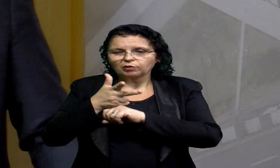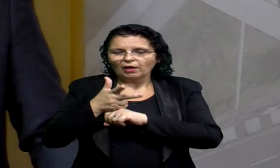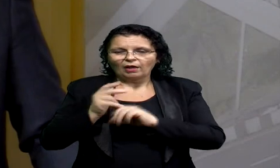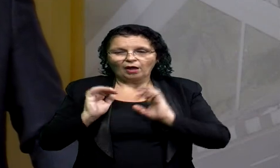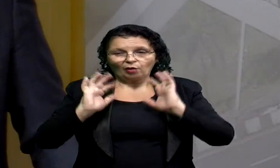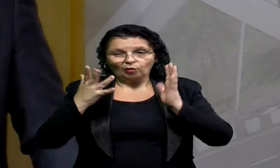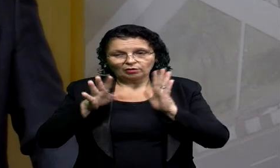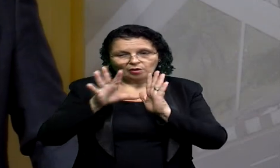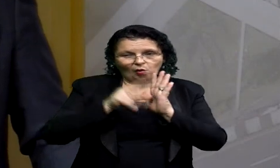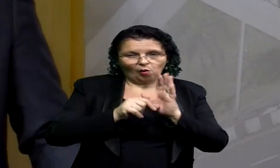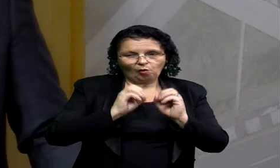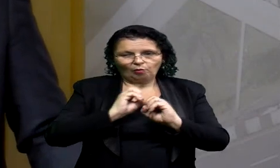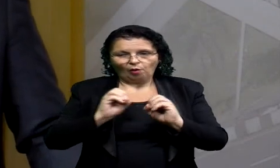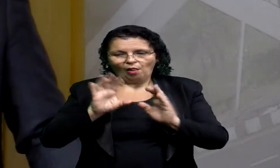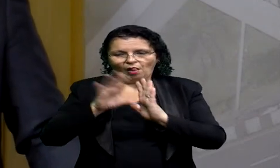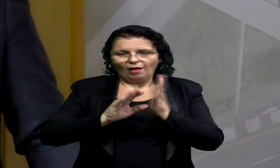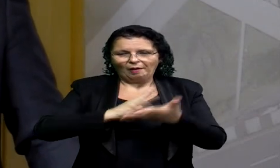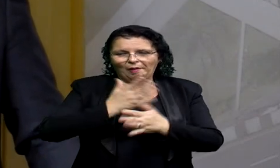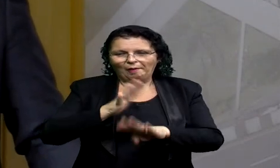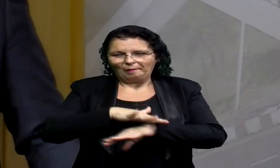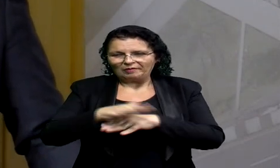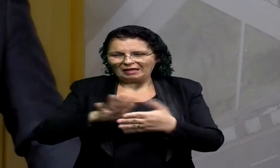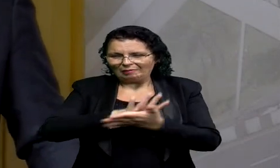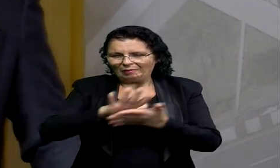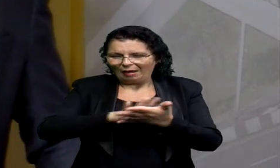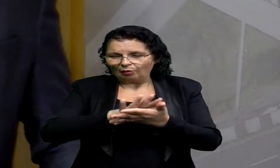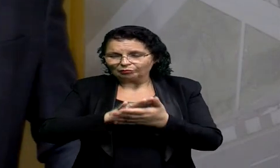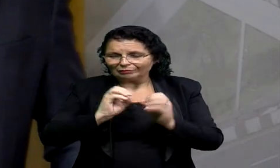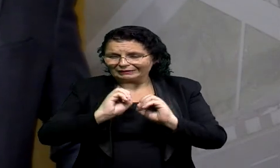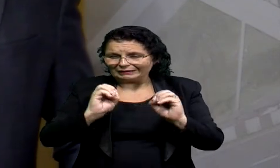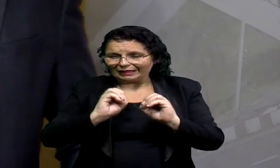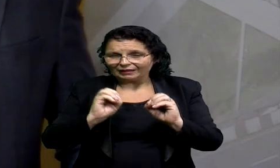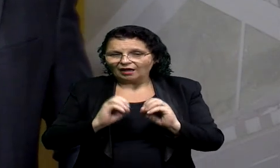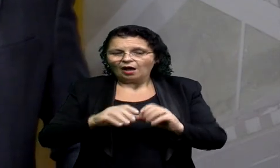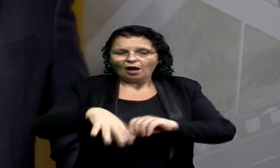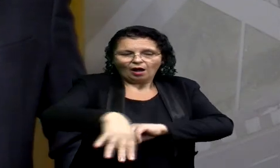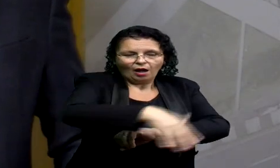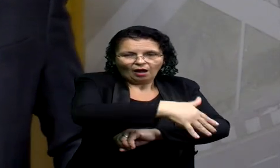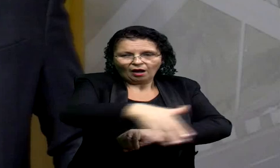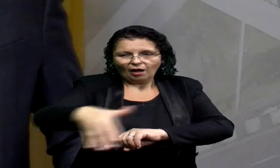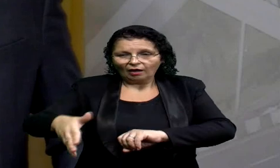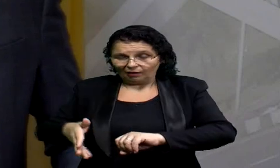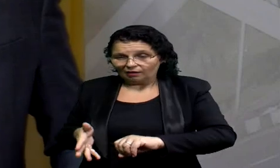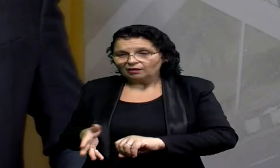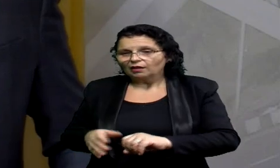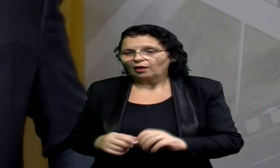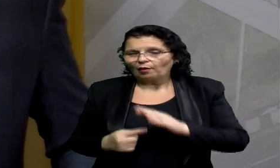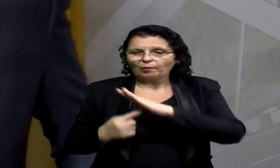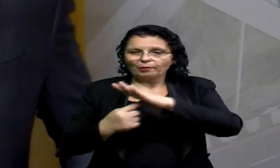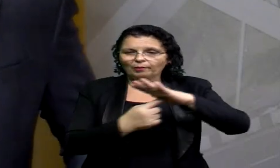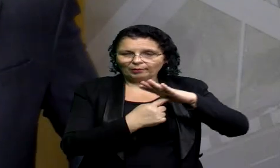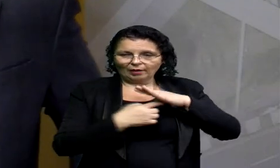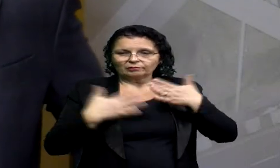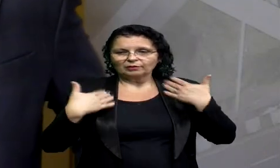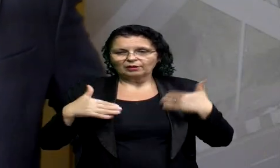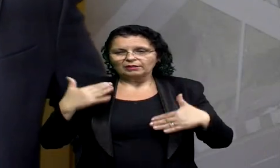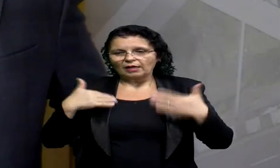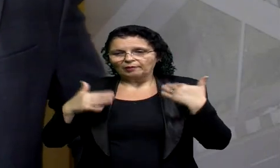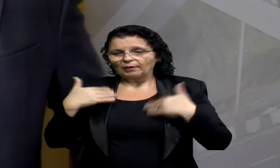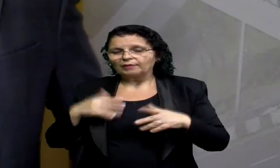acontecer Furtos vandalismo naquela unidade agora área de lazer lá Antônio temporim del que vossa excelência